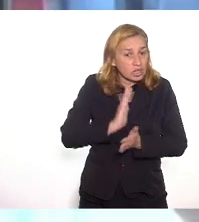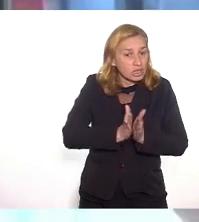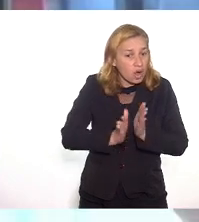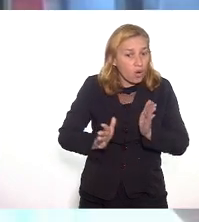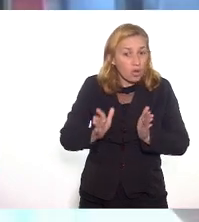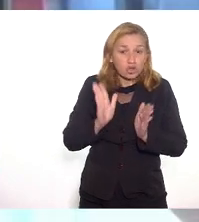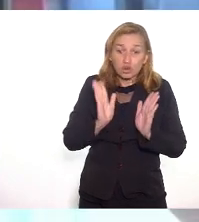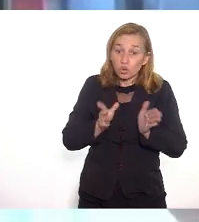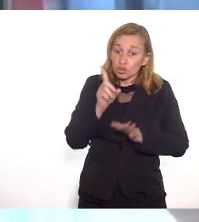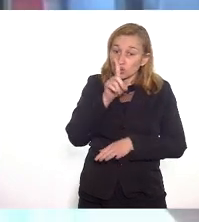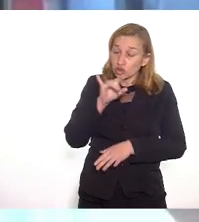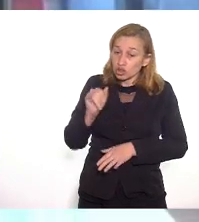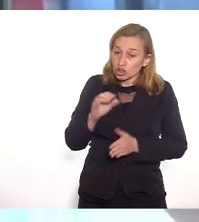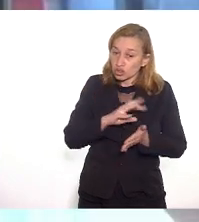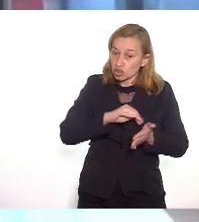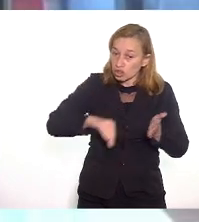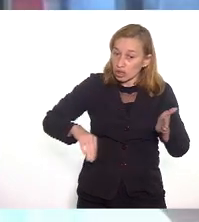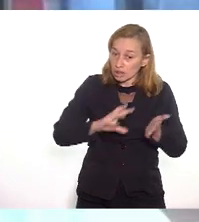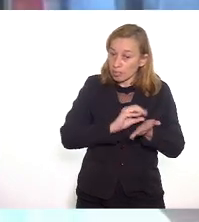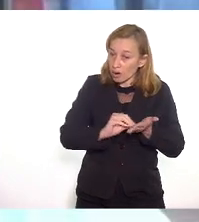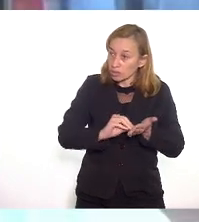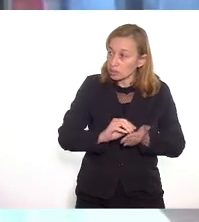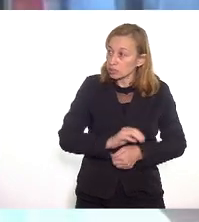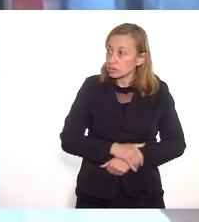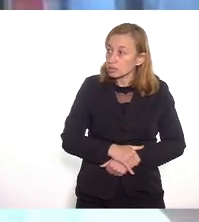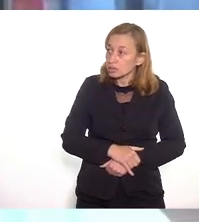dia hoje. Na ordem do dia, foi tirado de pauta.